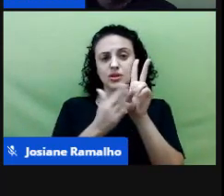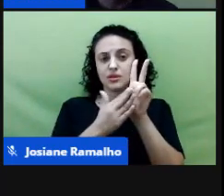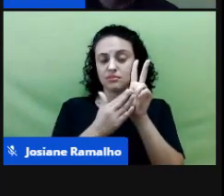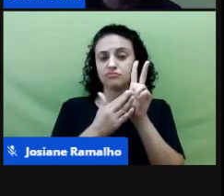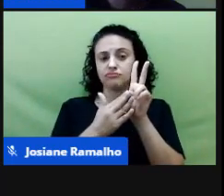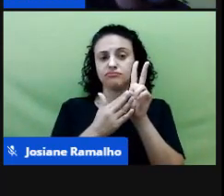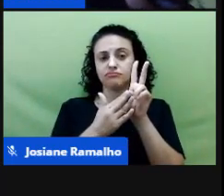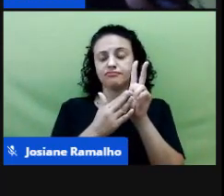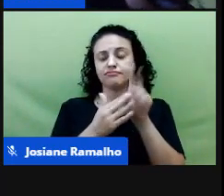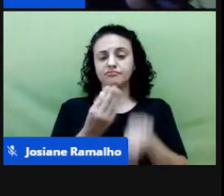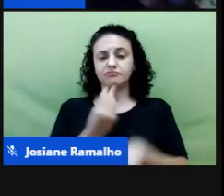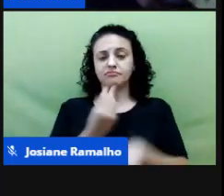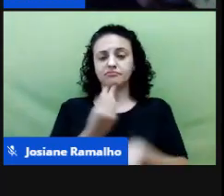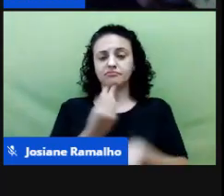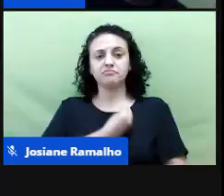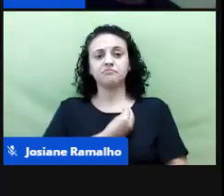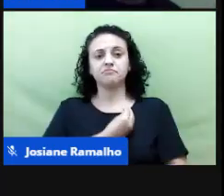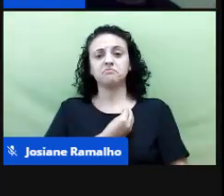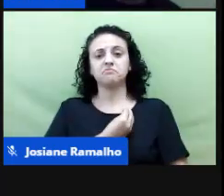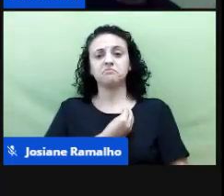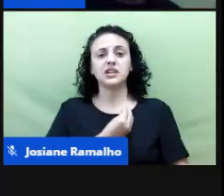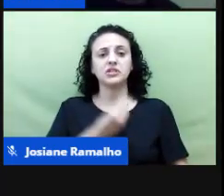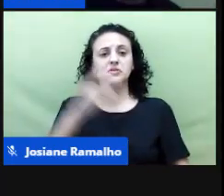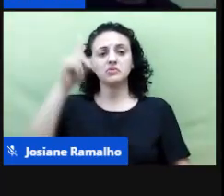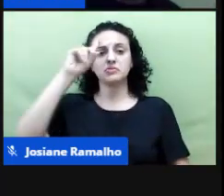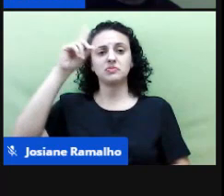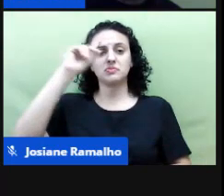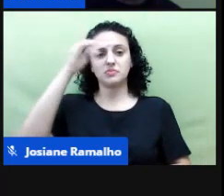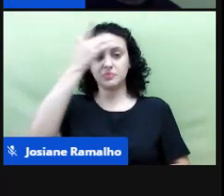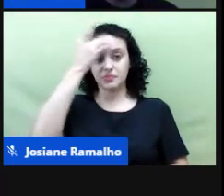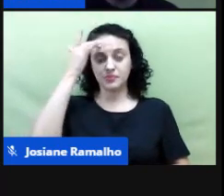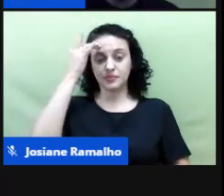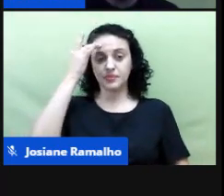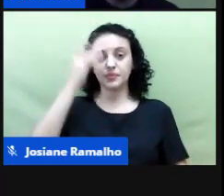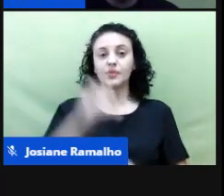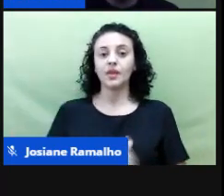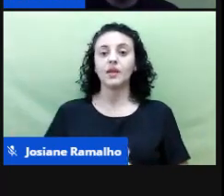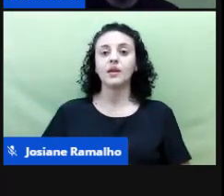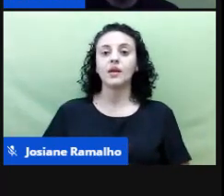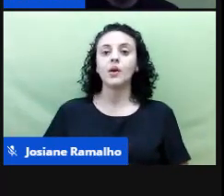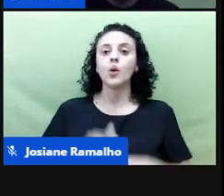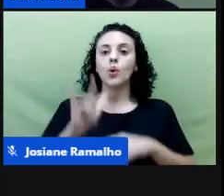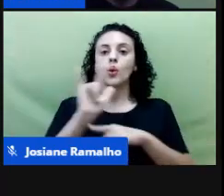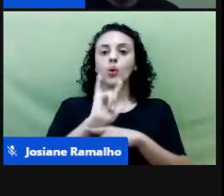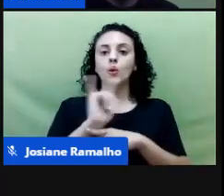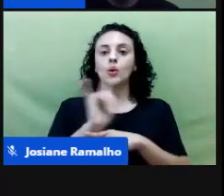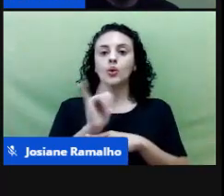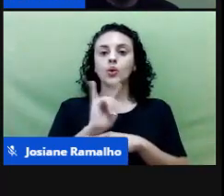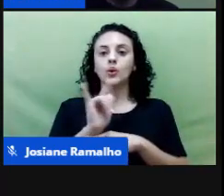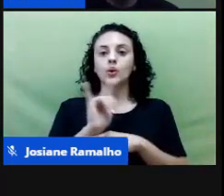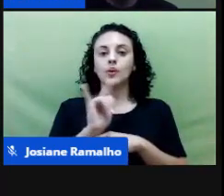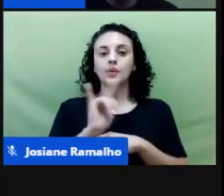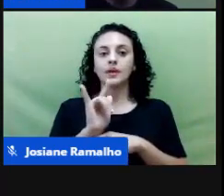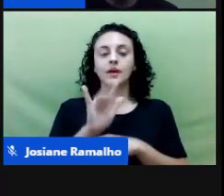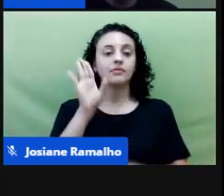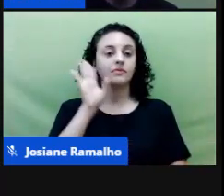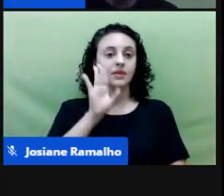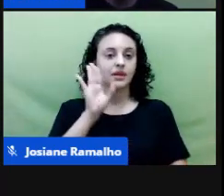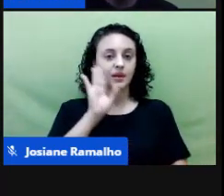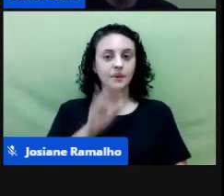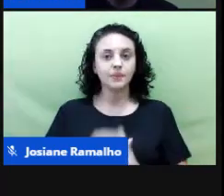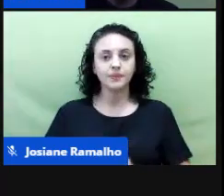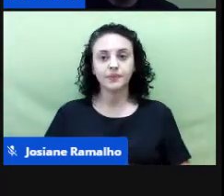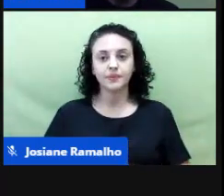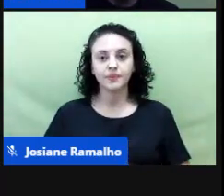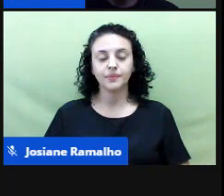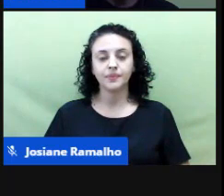é um documentário muito legal, curtinho, não me recordo o nome agora, mas é uma possibilidade de